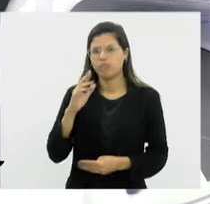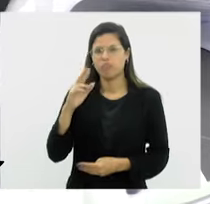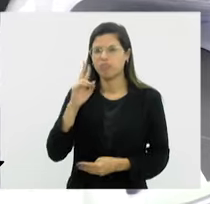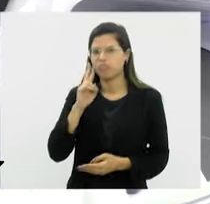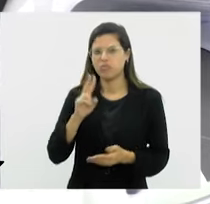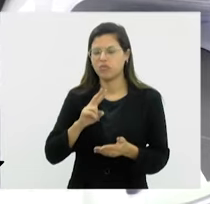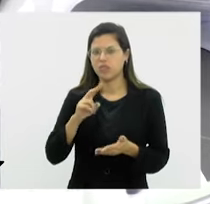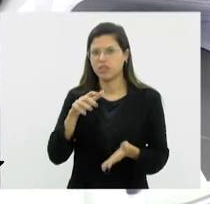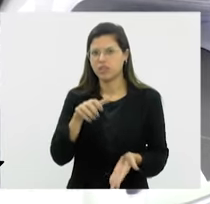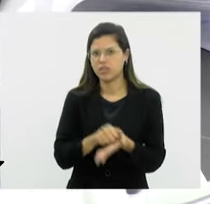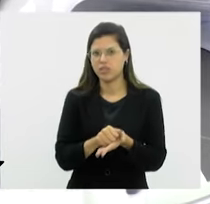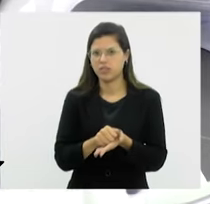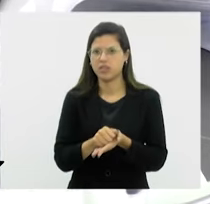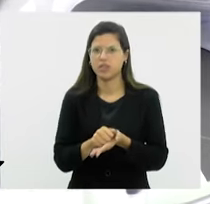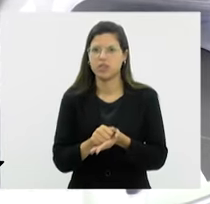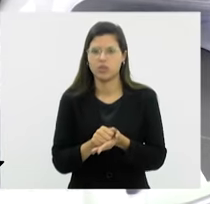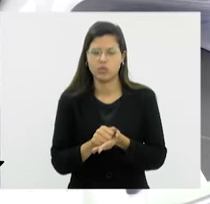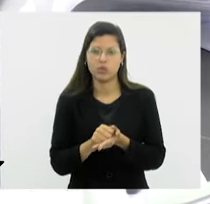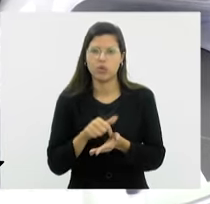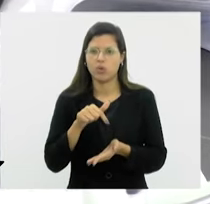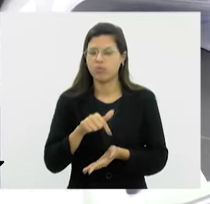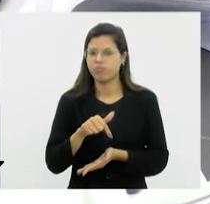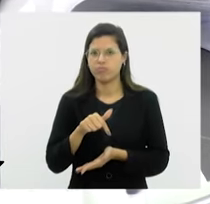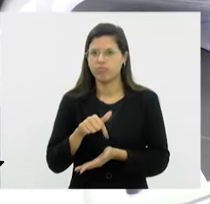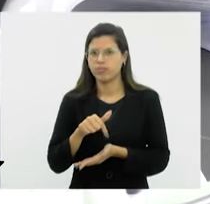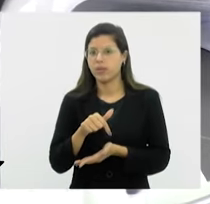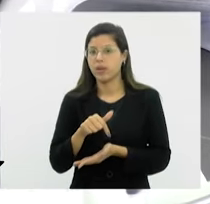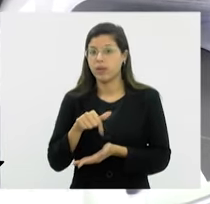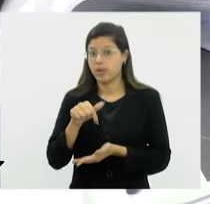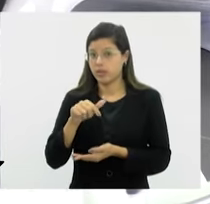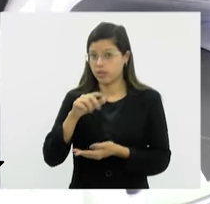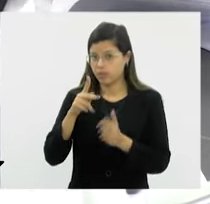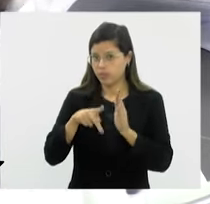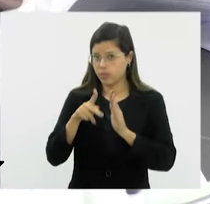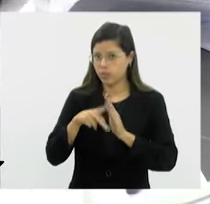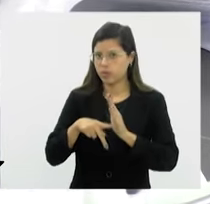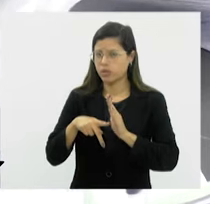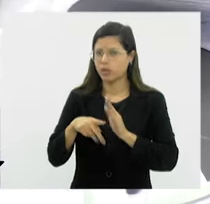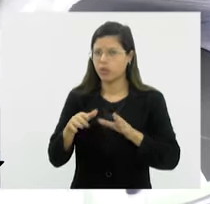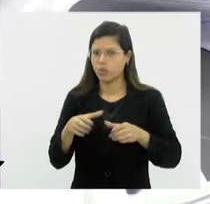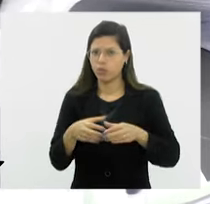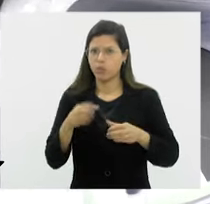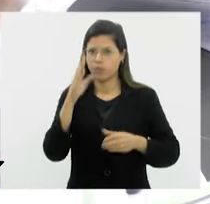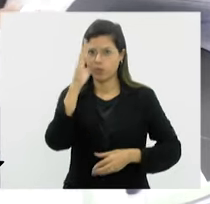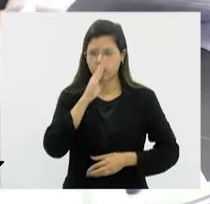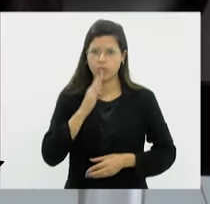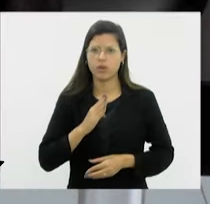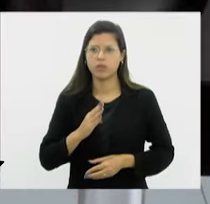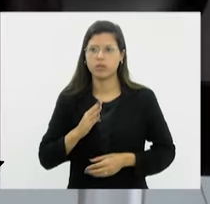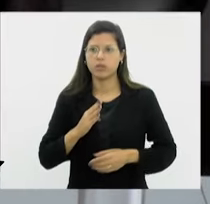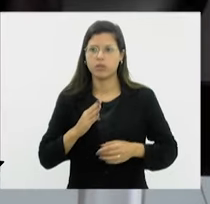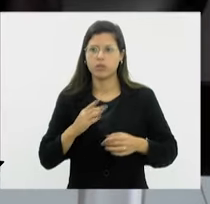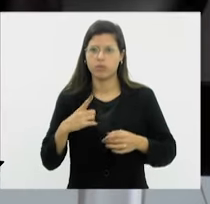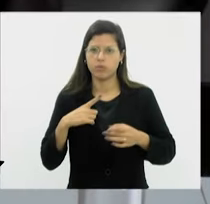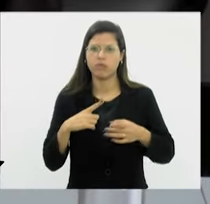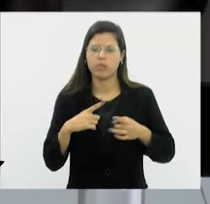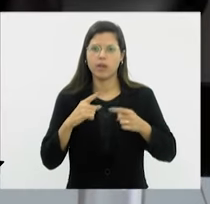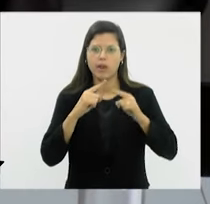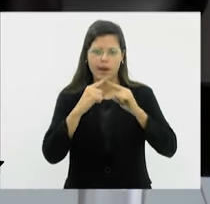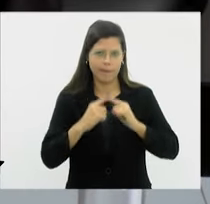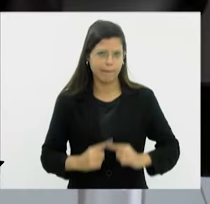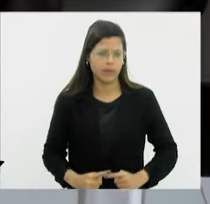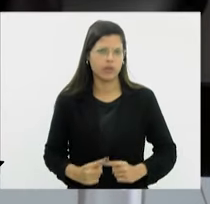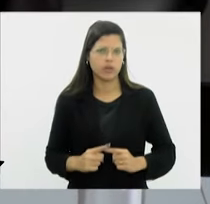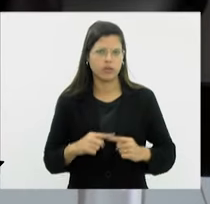Na oportunidade desse projeto, o desempenho da equipe do Brasil no Campeonato Mundial Paralímpico,